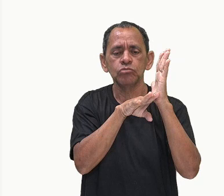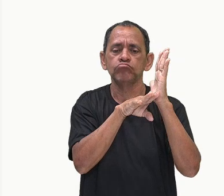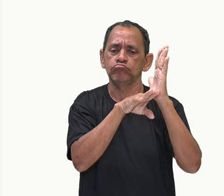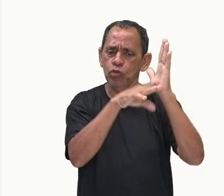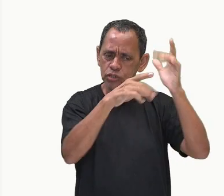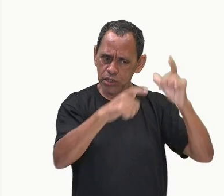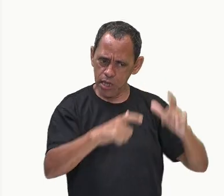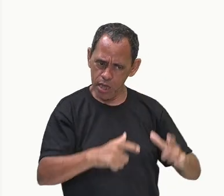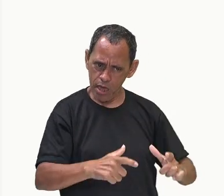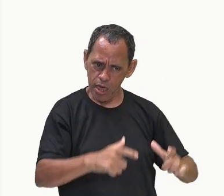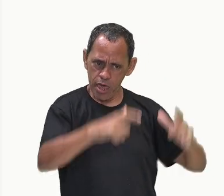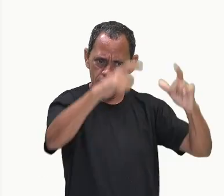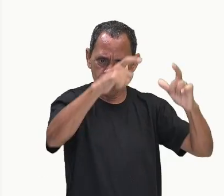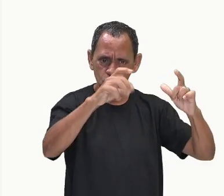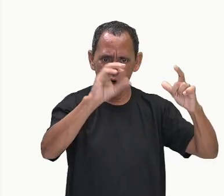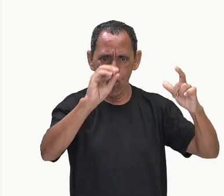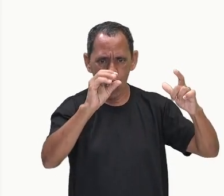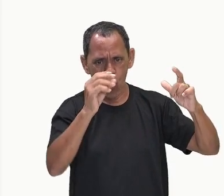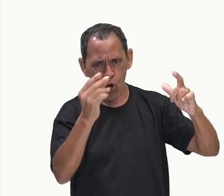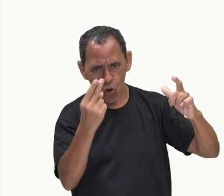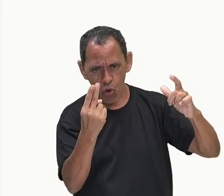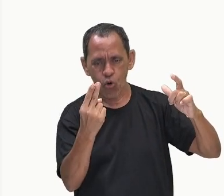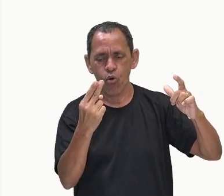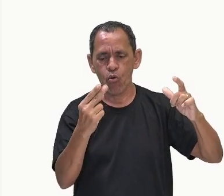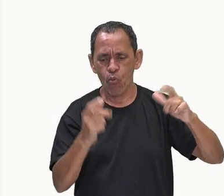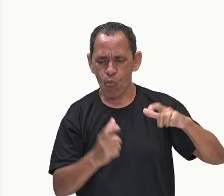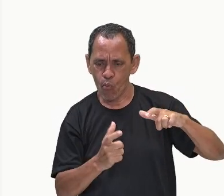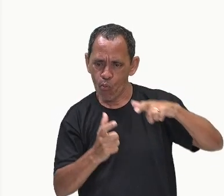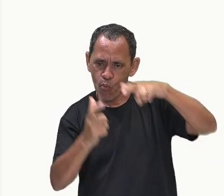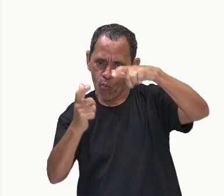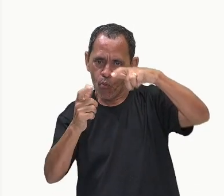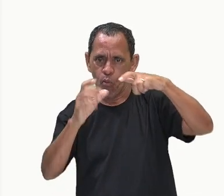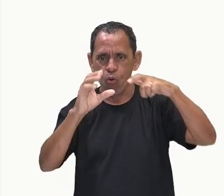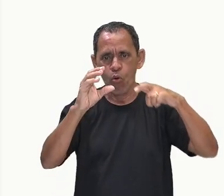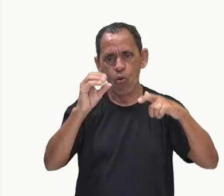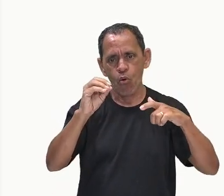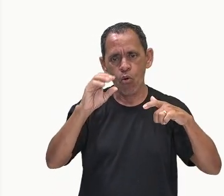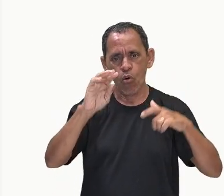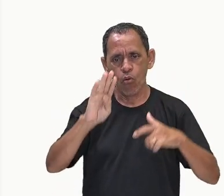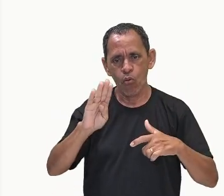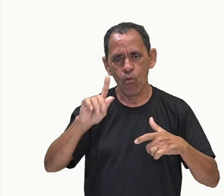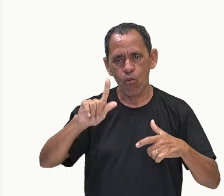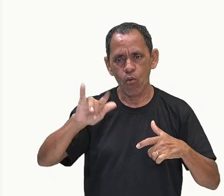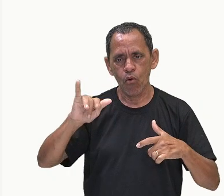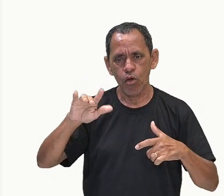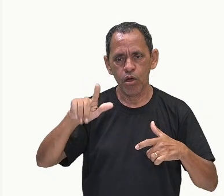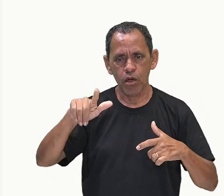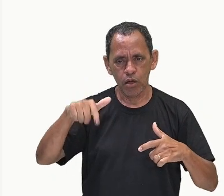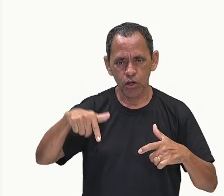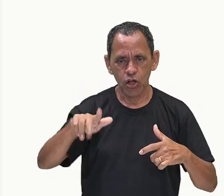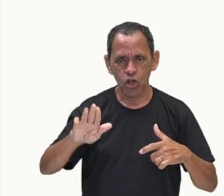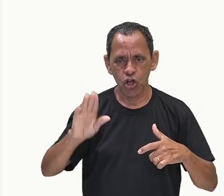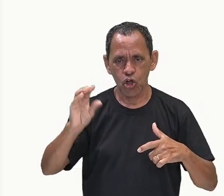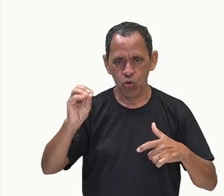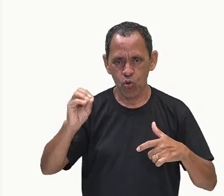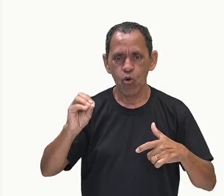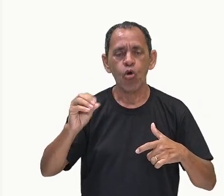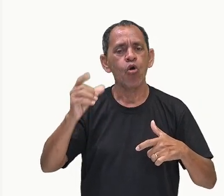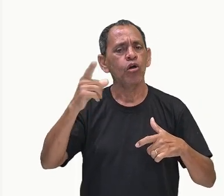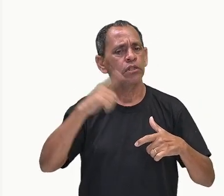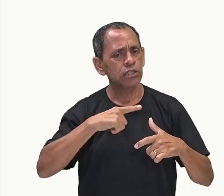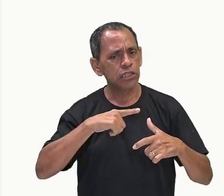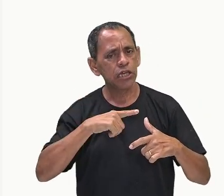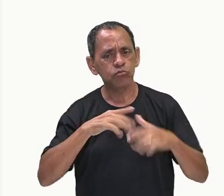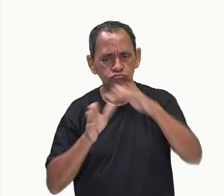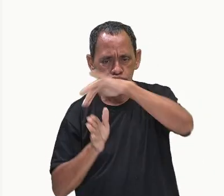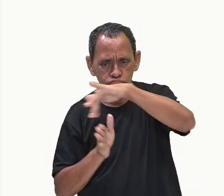ou oblíquo. Também vimos a sua planificação. A gente viu que é composto